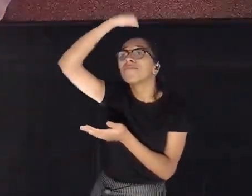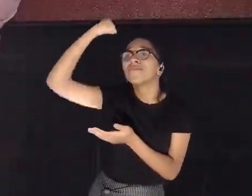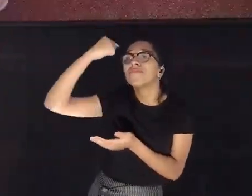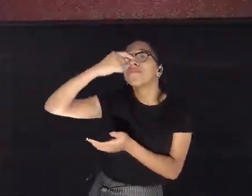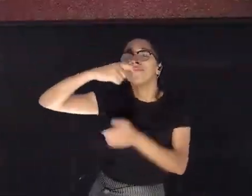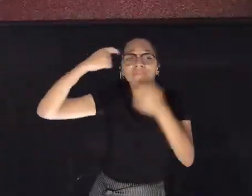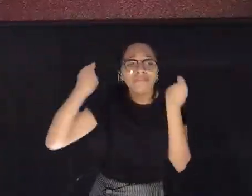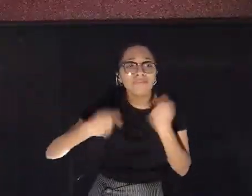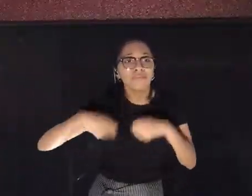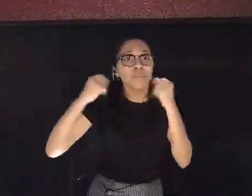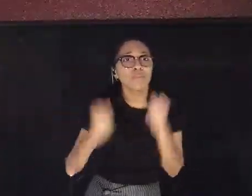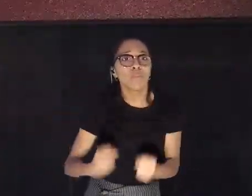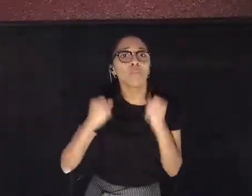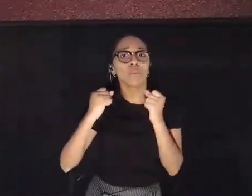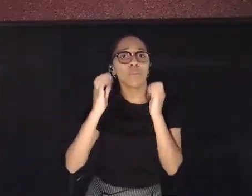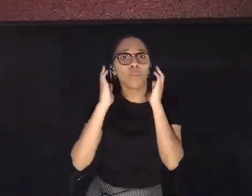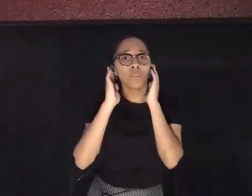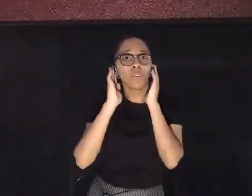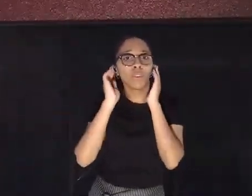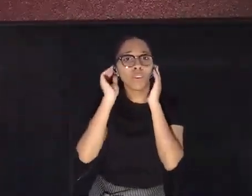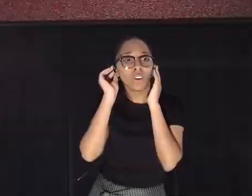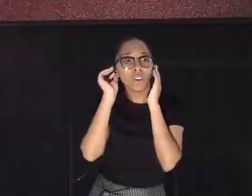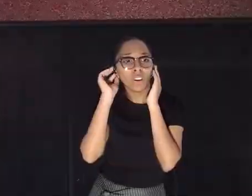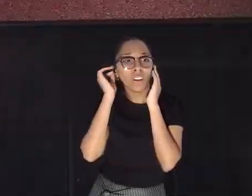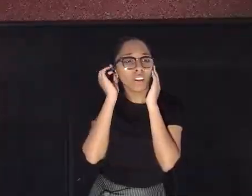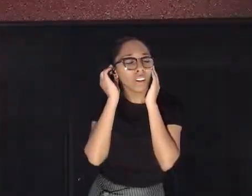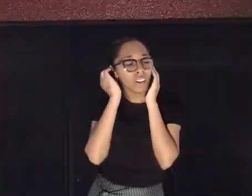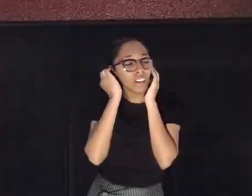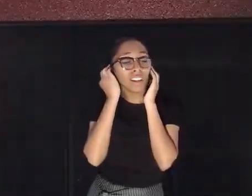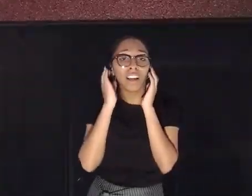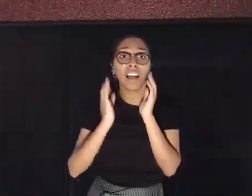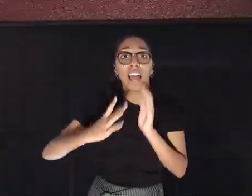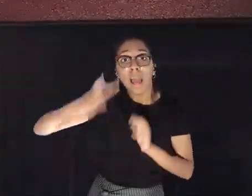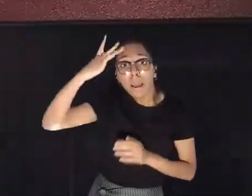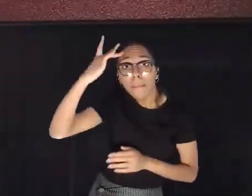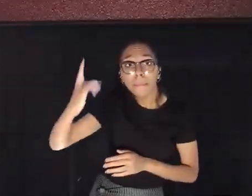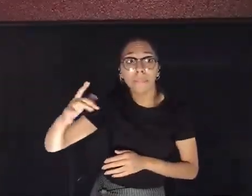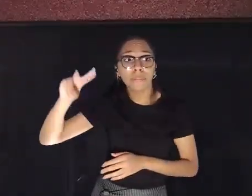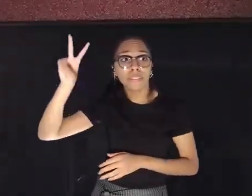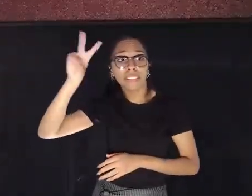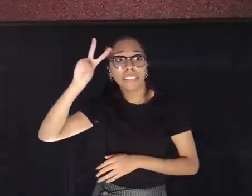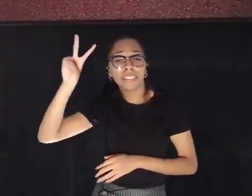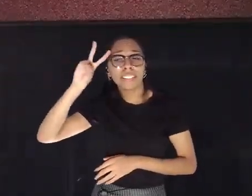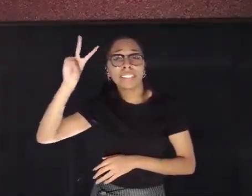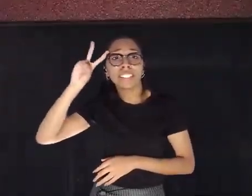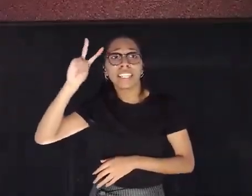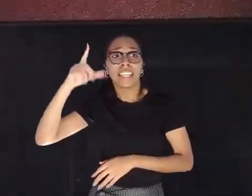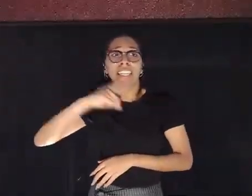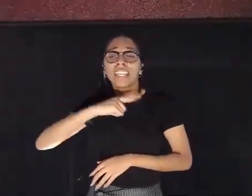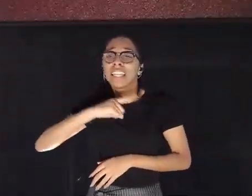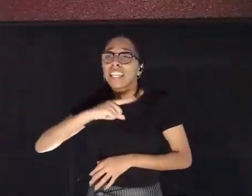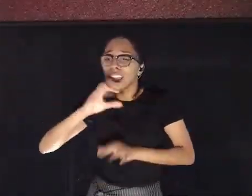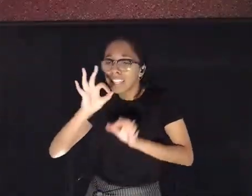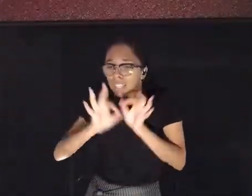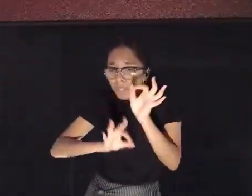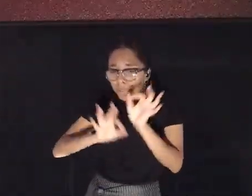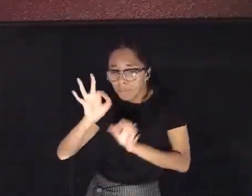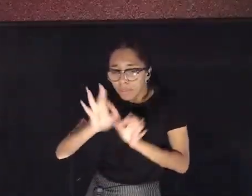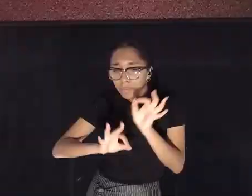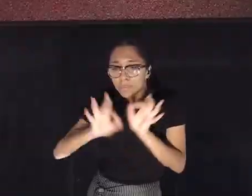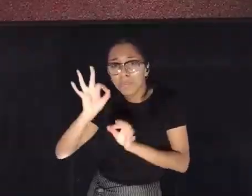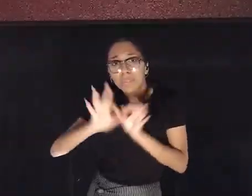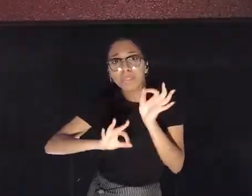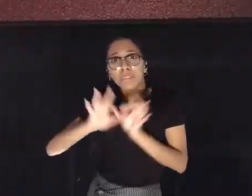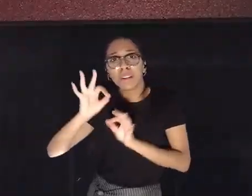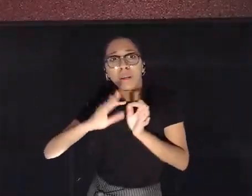Santo. Amanhã, segunda-feira, vai ter um monte de coisa para drenar você. amanhã haverá planos enormes do inferno